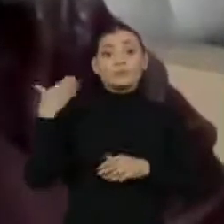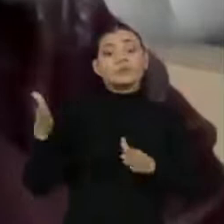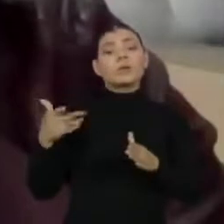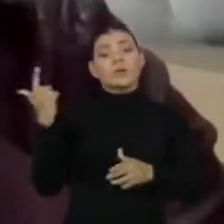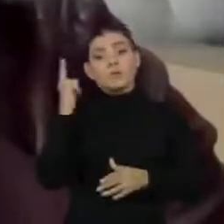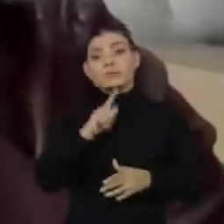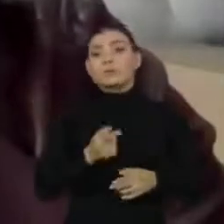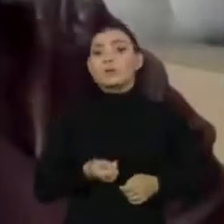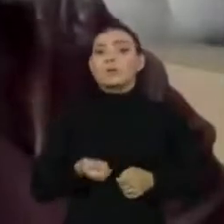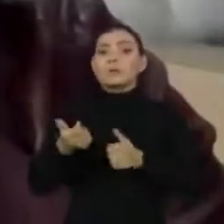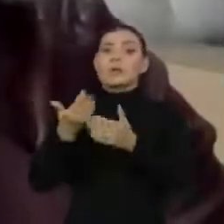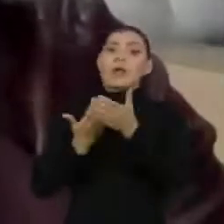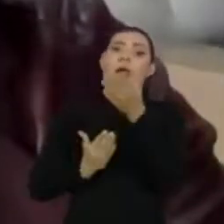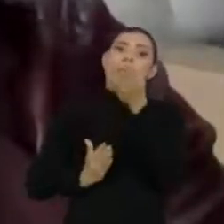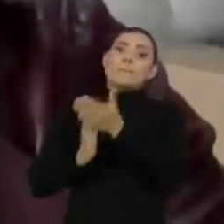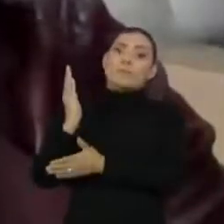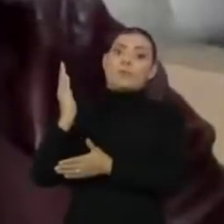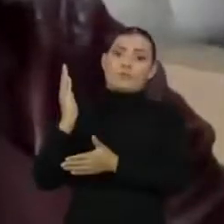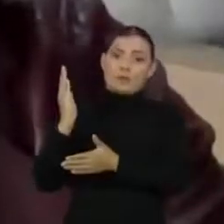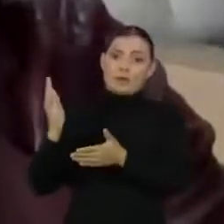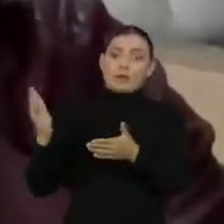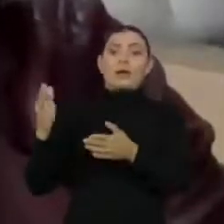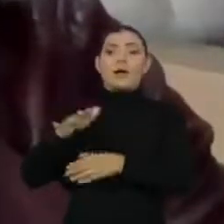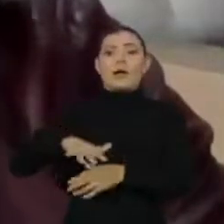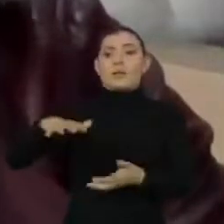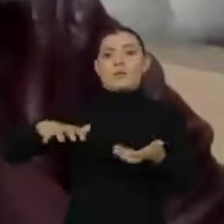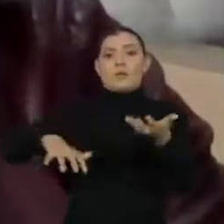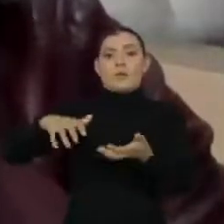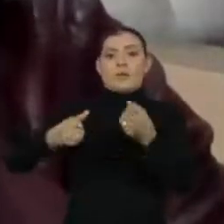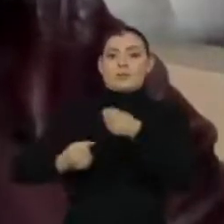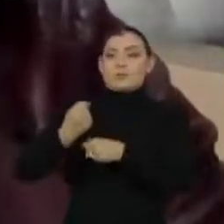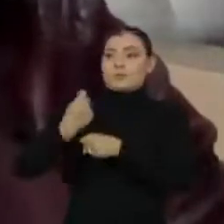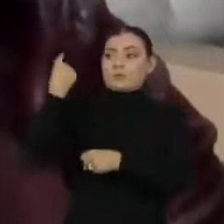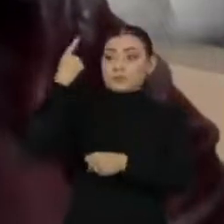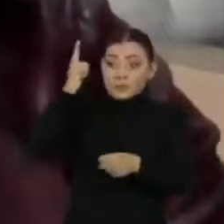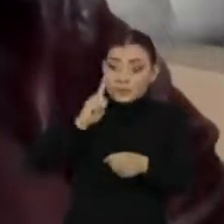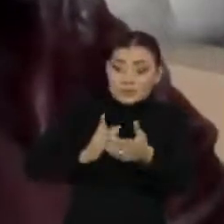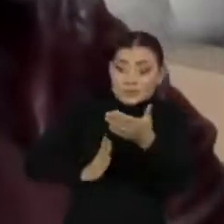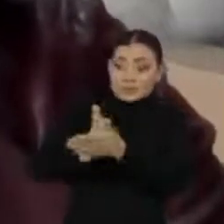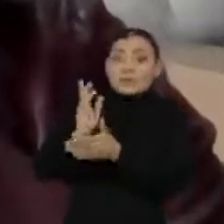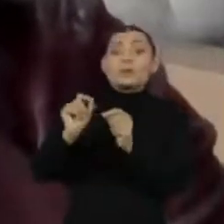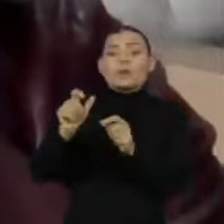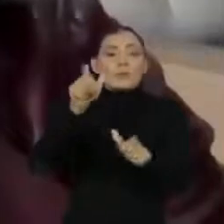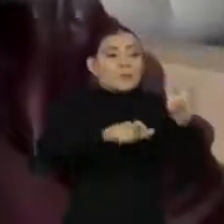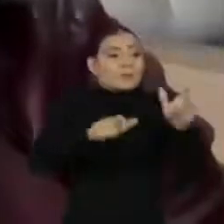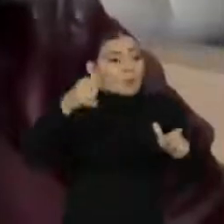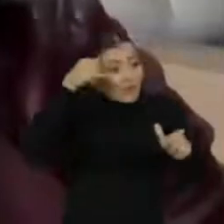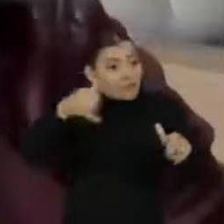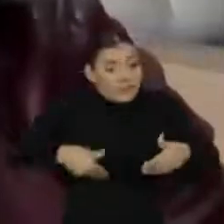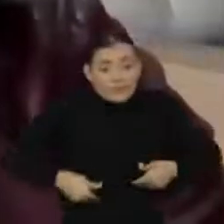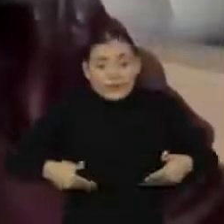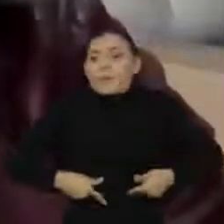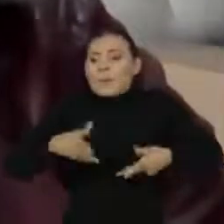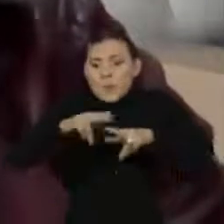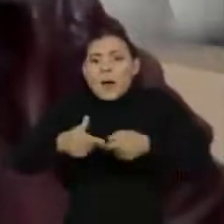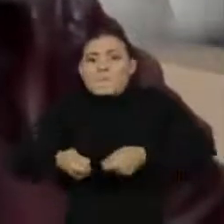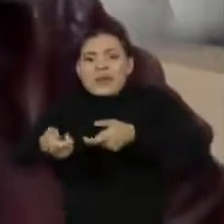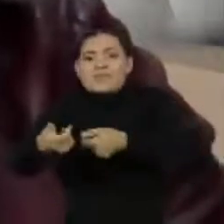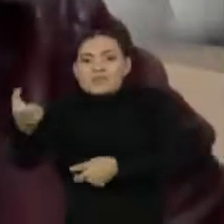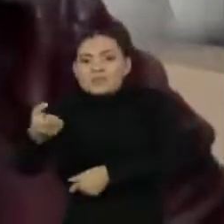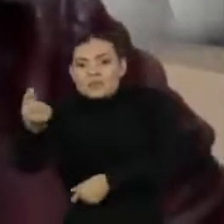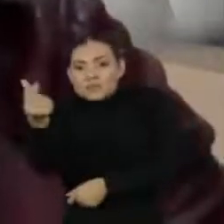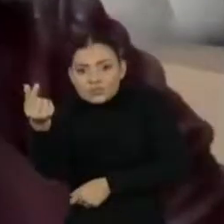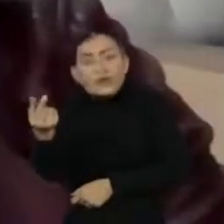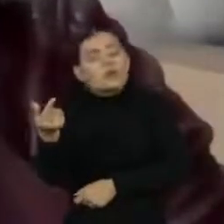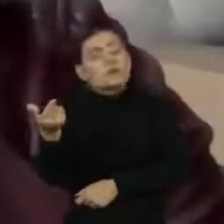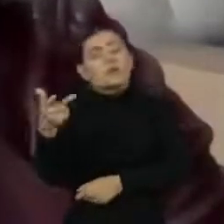conseguiu aprovar no âmbito do Congresso ano passado, para que as pessoas não morressem de fome durante a pandemia, né?